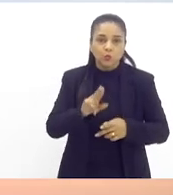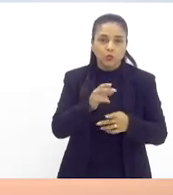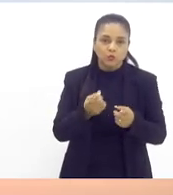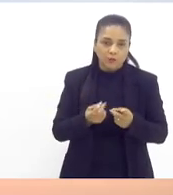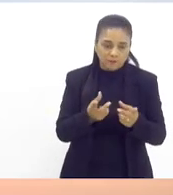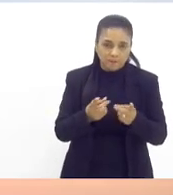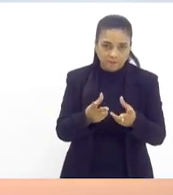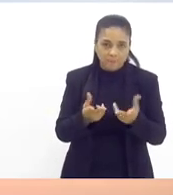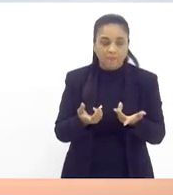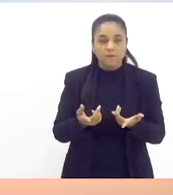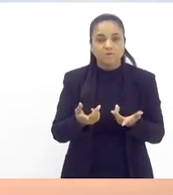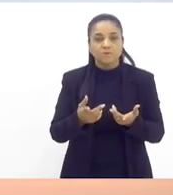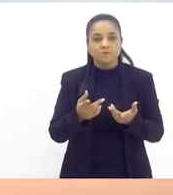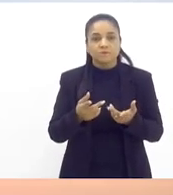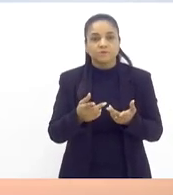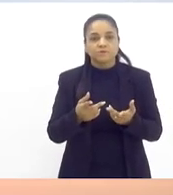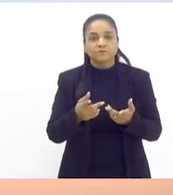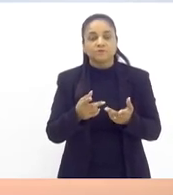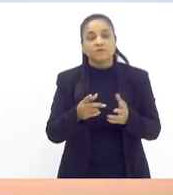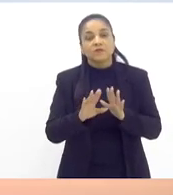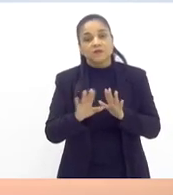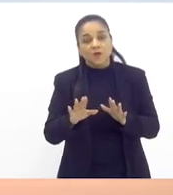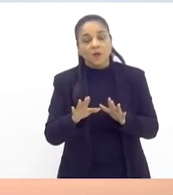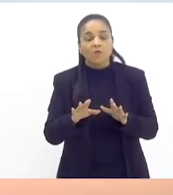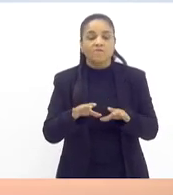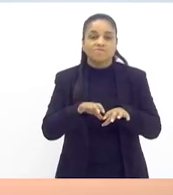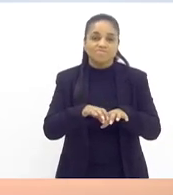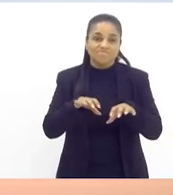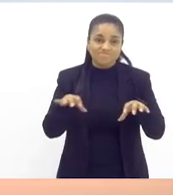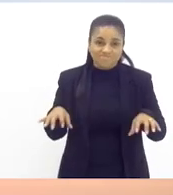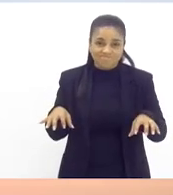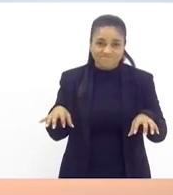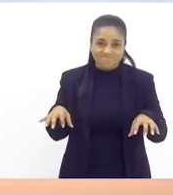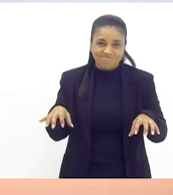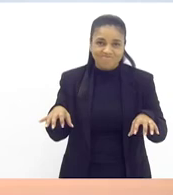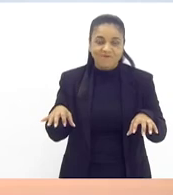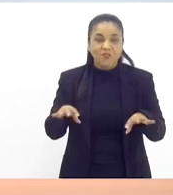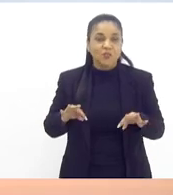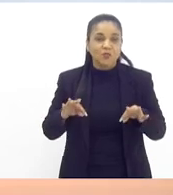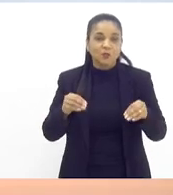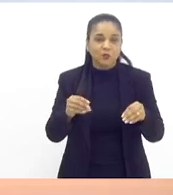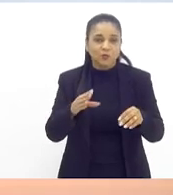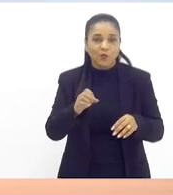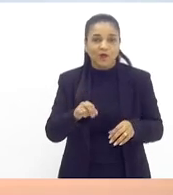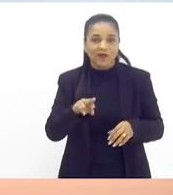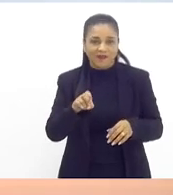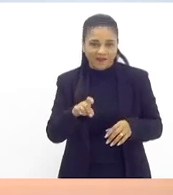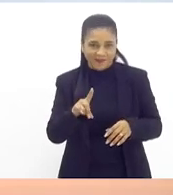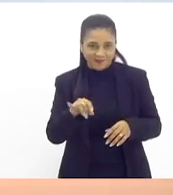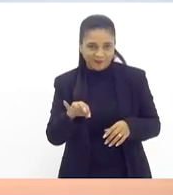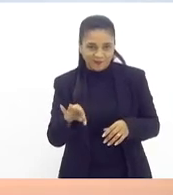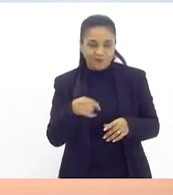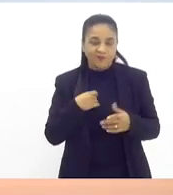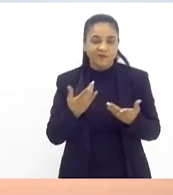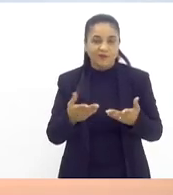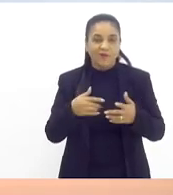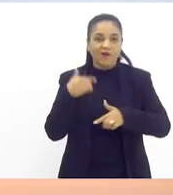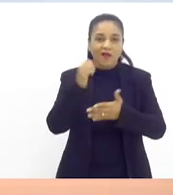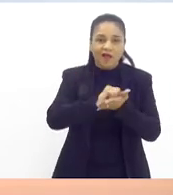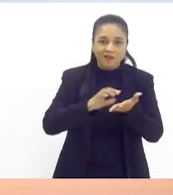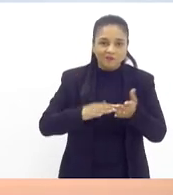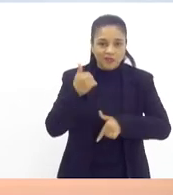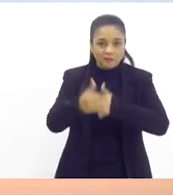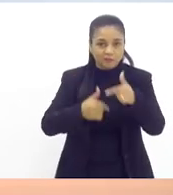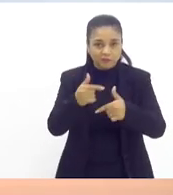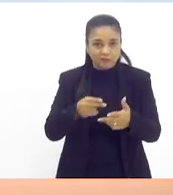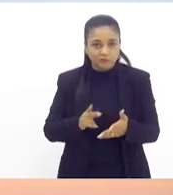via crédito. Mas tirando essa exceção, absolutamente tudo dá crédito. E mais, a não cumulatividade plena pressupõe o